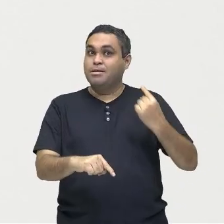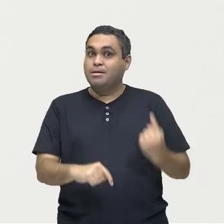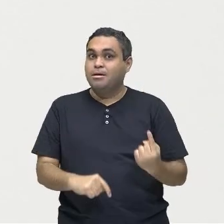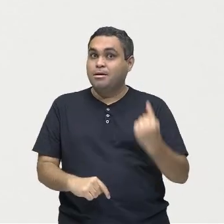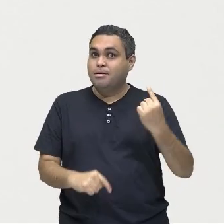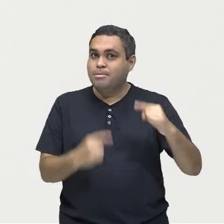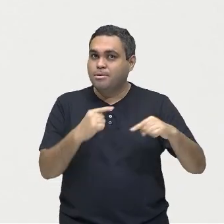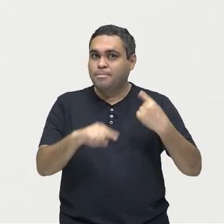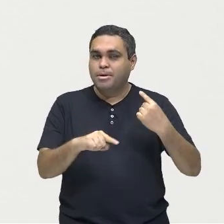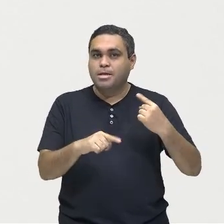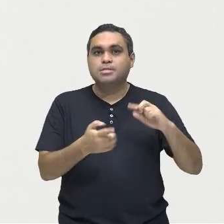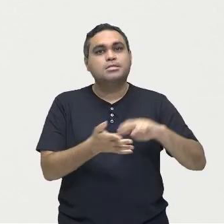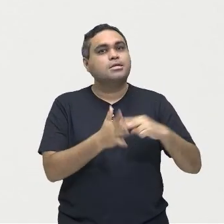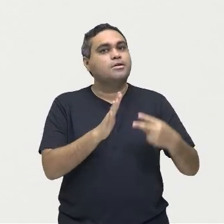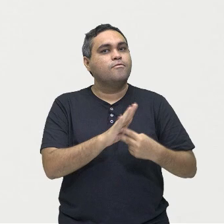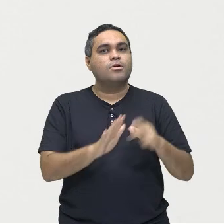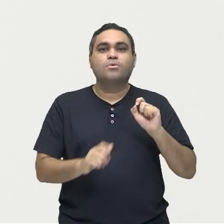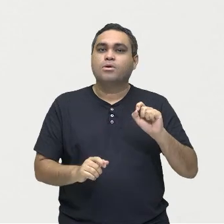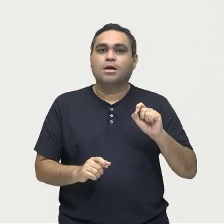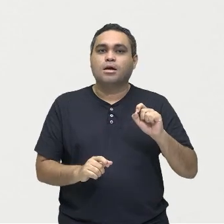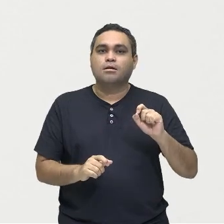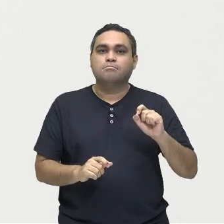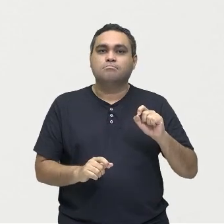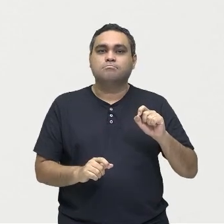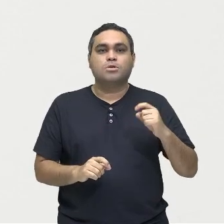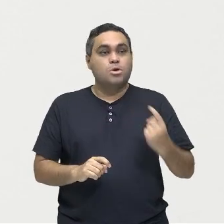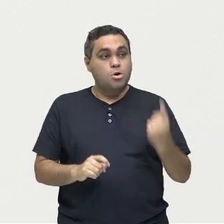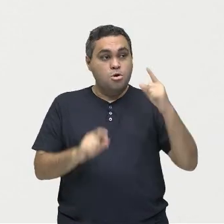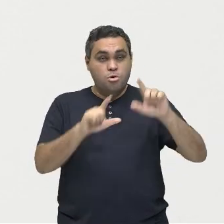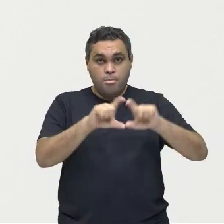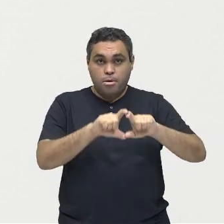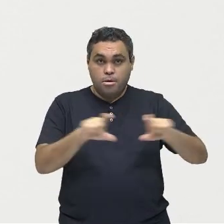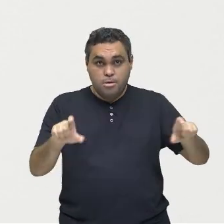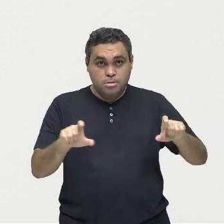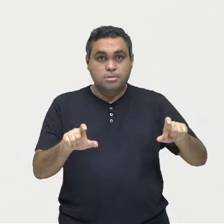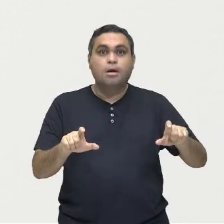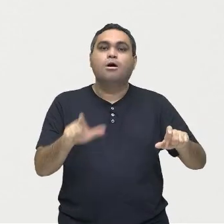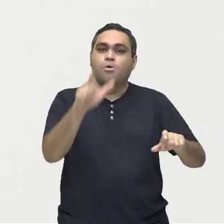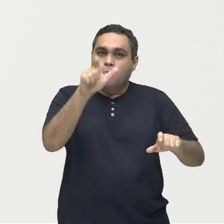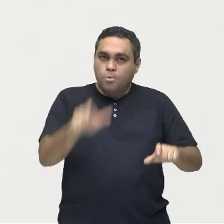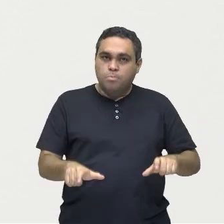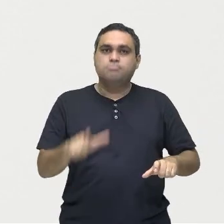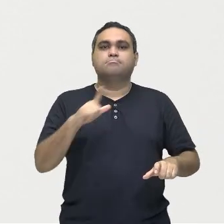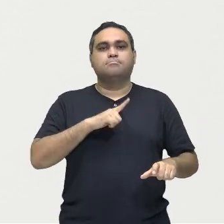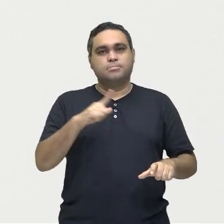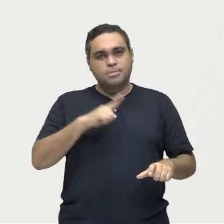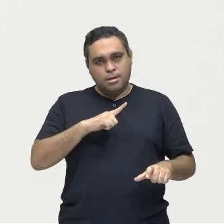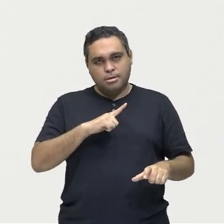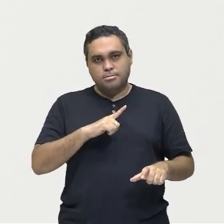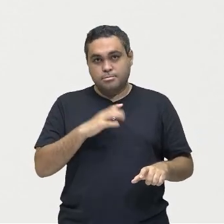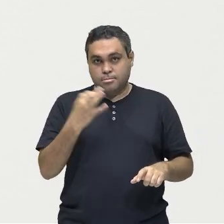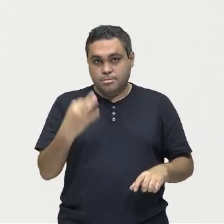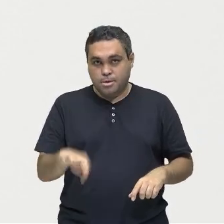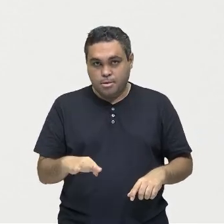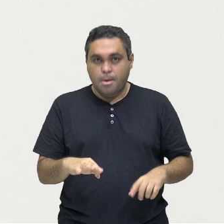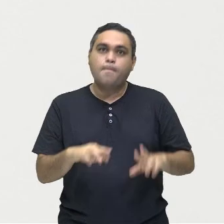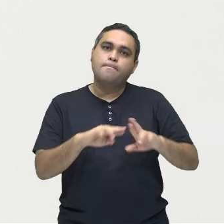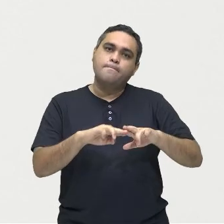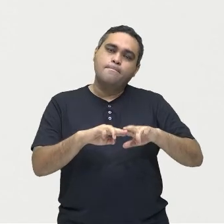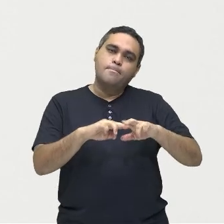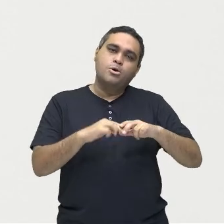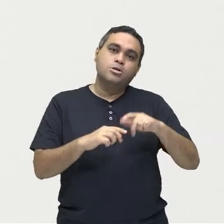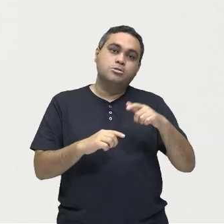uma significa que entre essas 4, uma delas possui sujeito, correto? Porque as demais